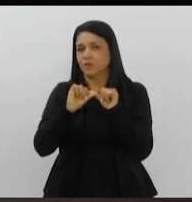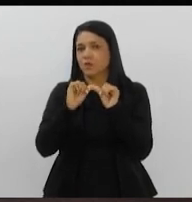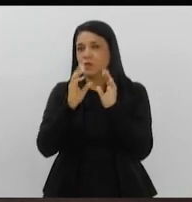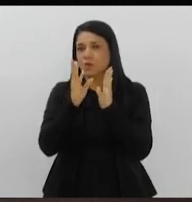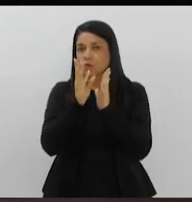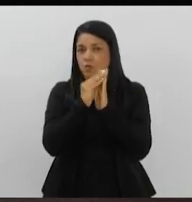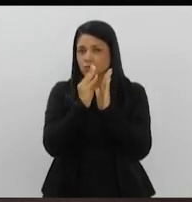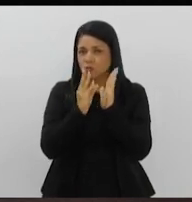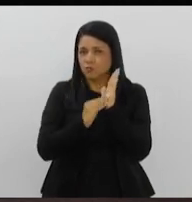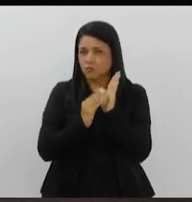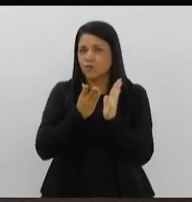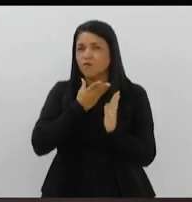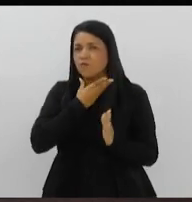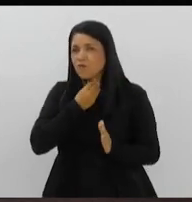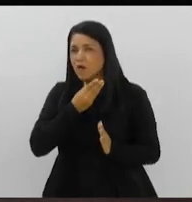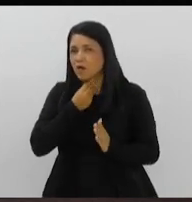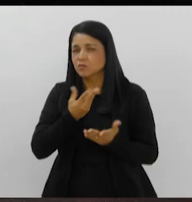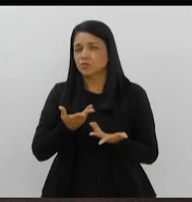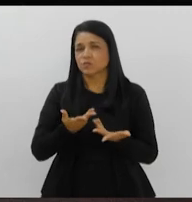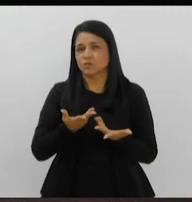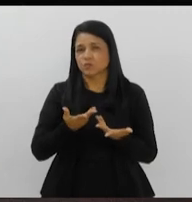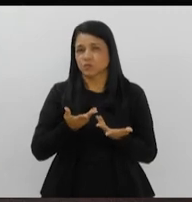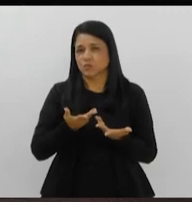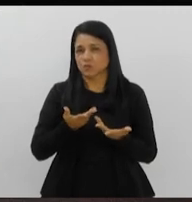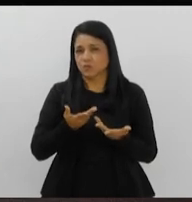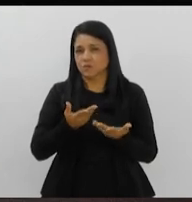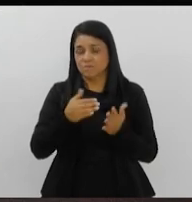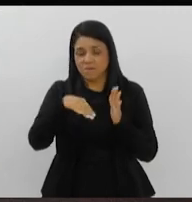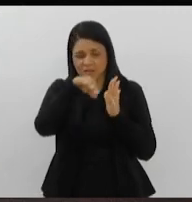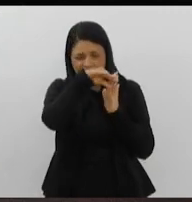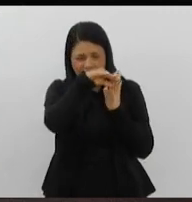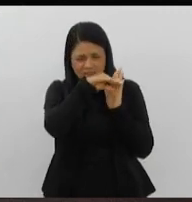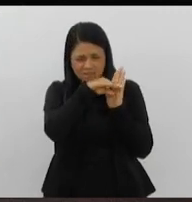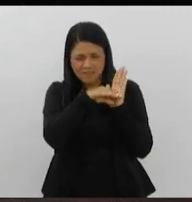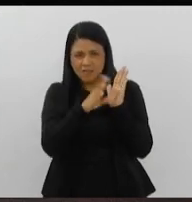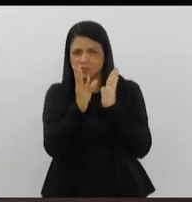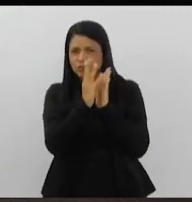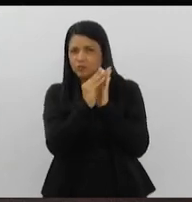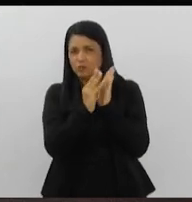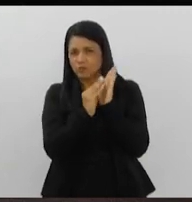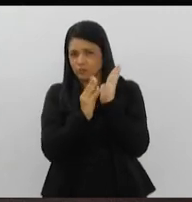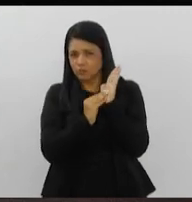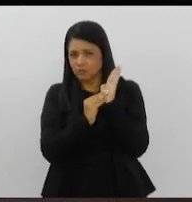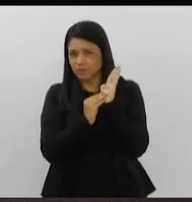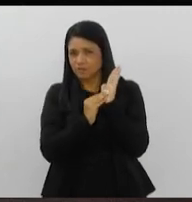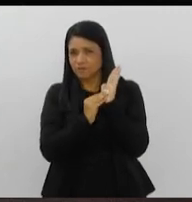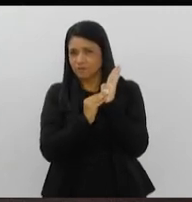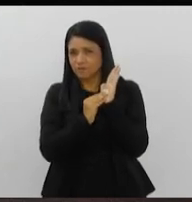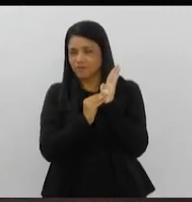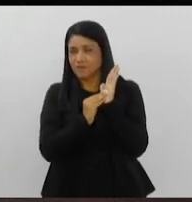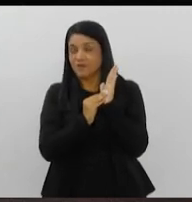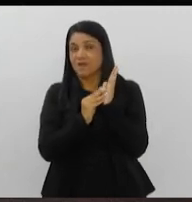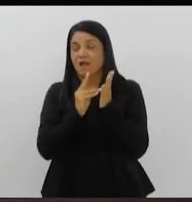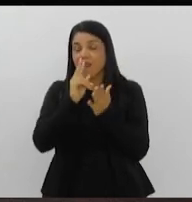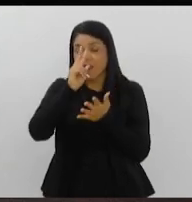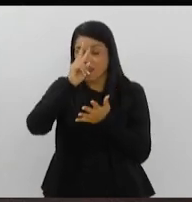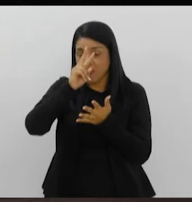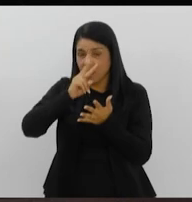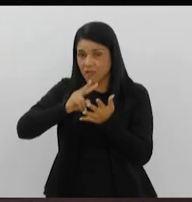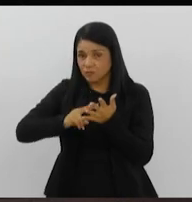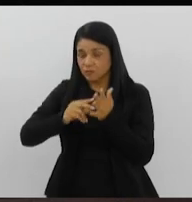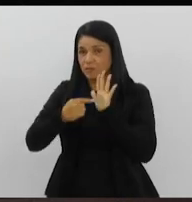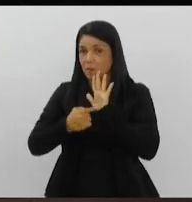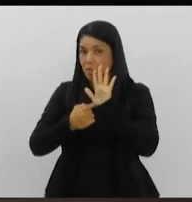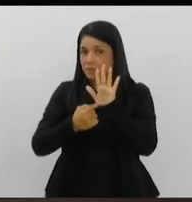Conteúdo impostor, conteúdo falso, ou seja, tem uma listagem de conteúdos. Então, a leitura e a